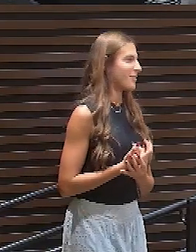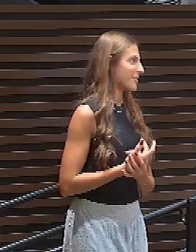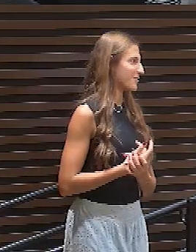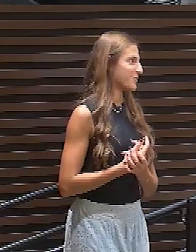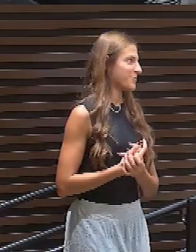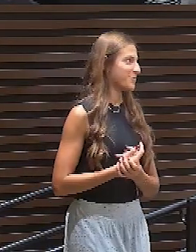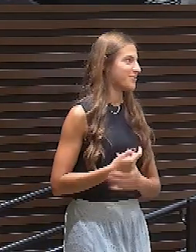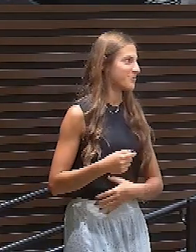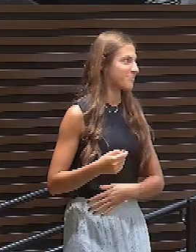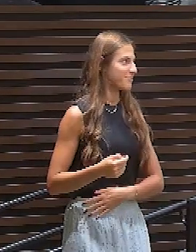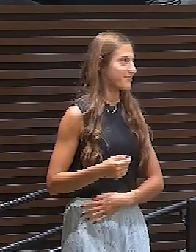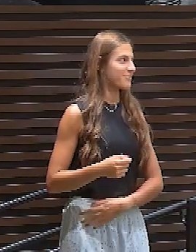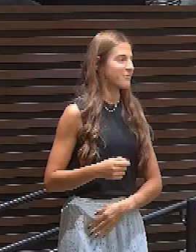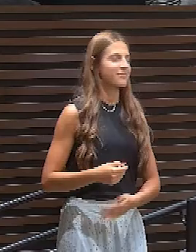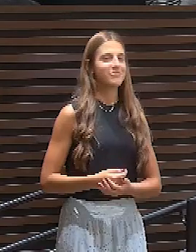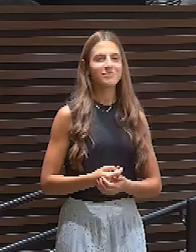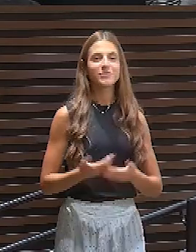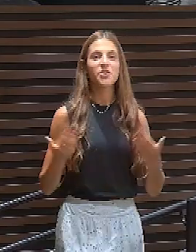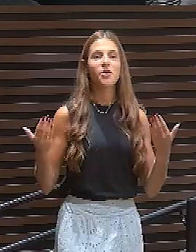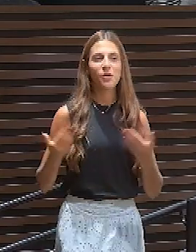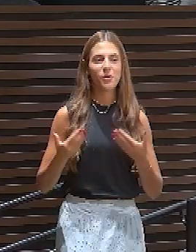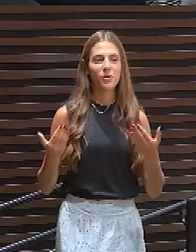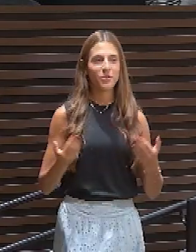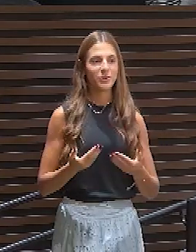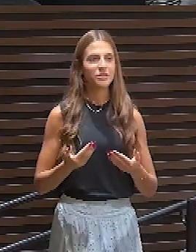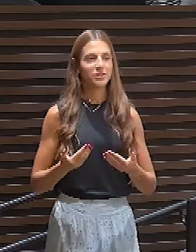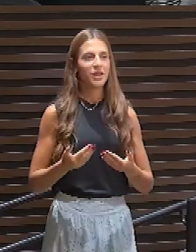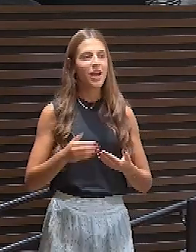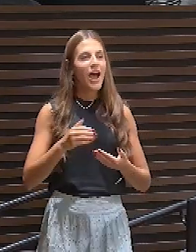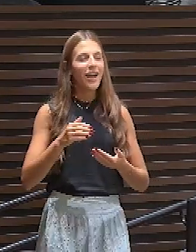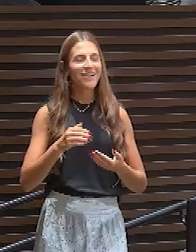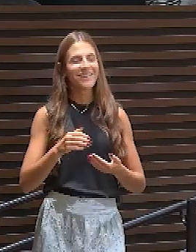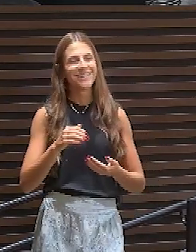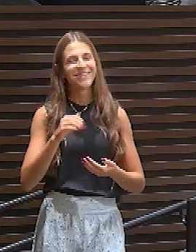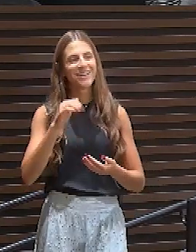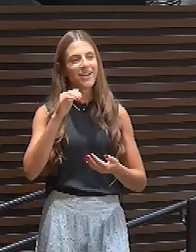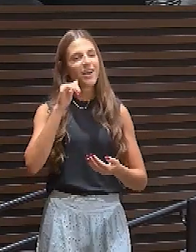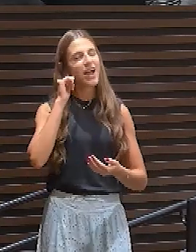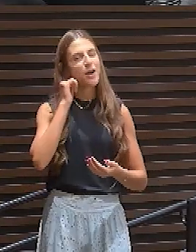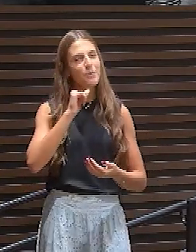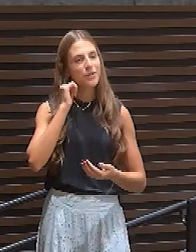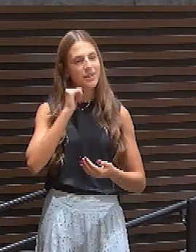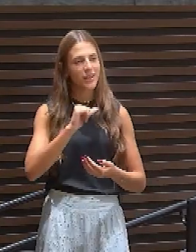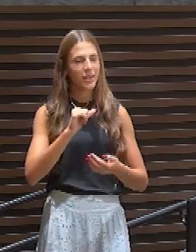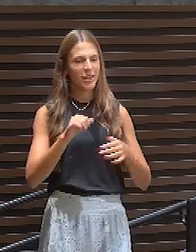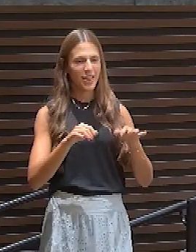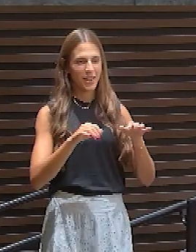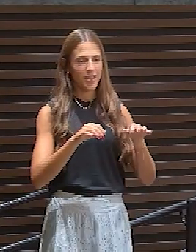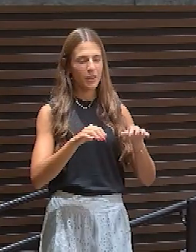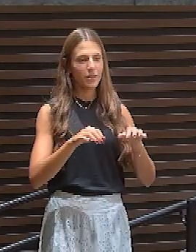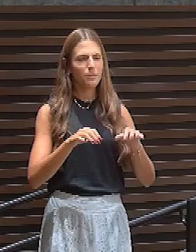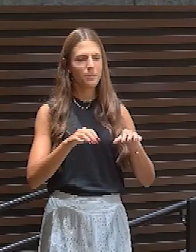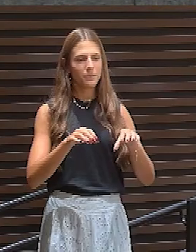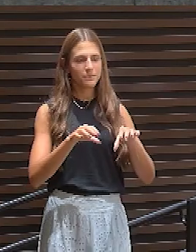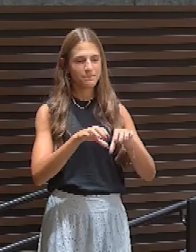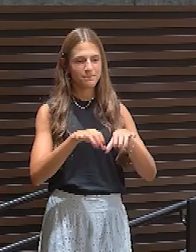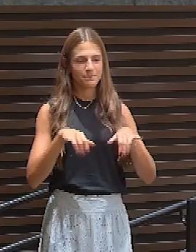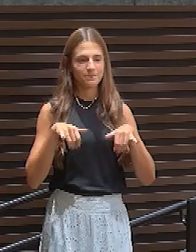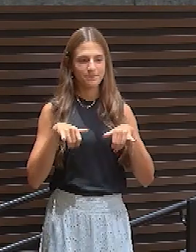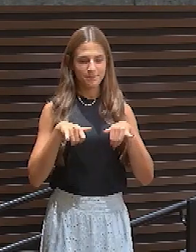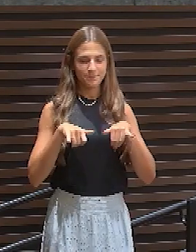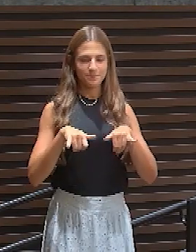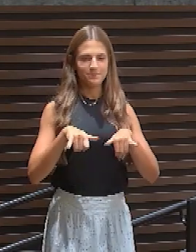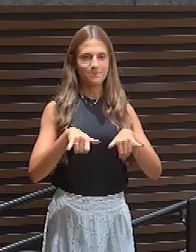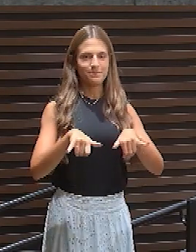Hoje a moça do supermercado não sabe 10 menos